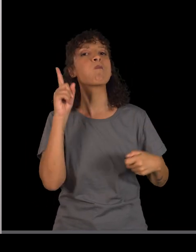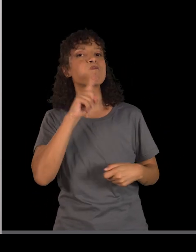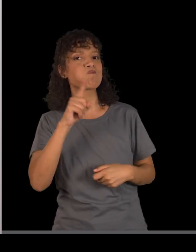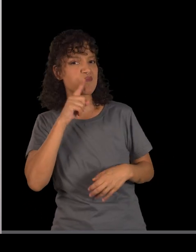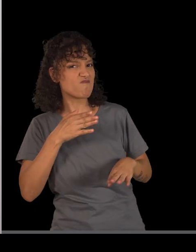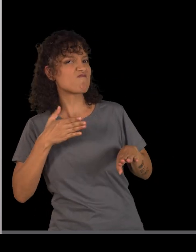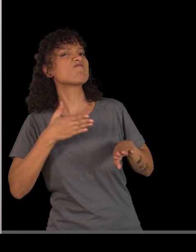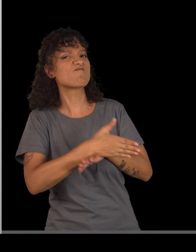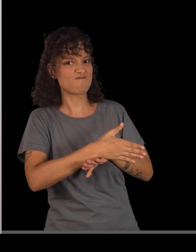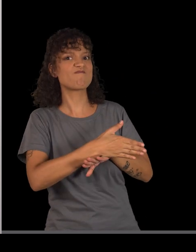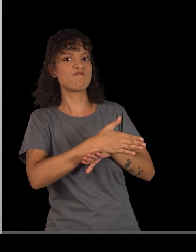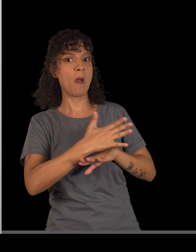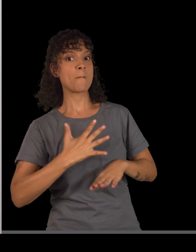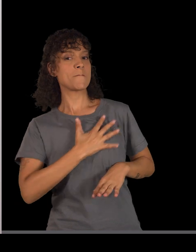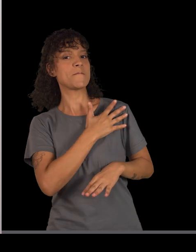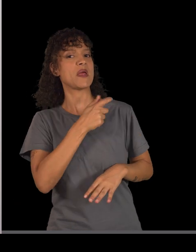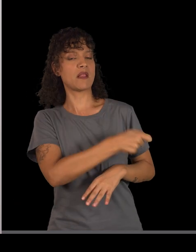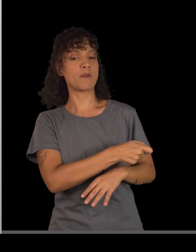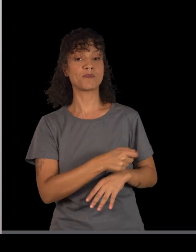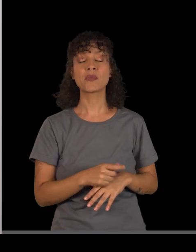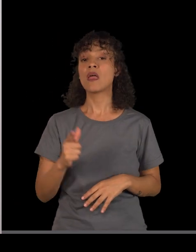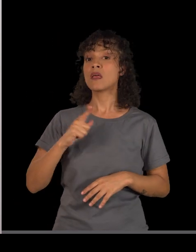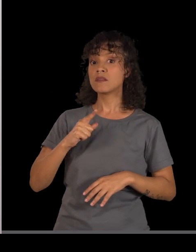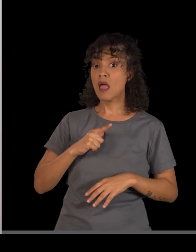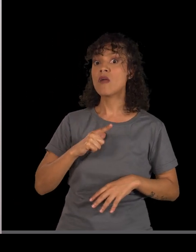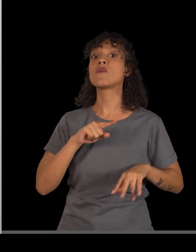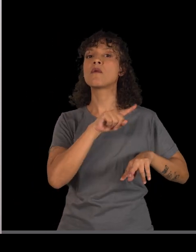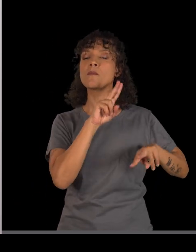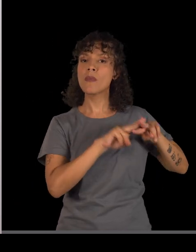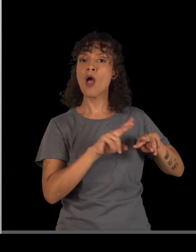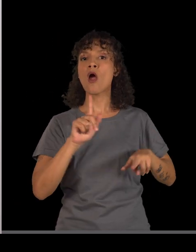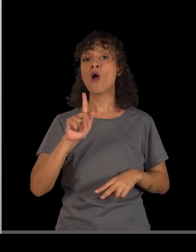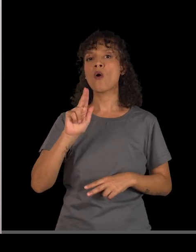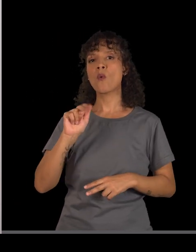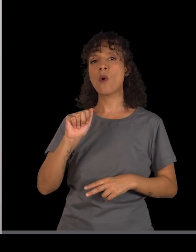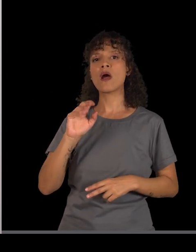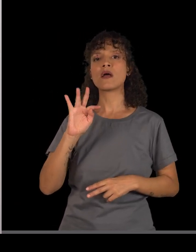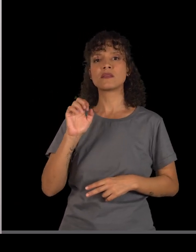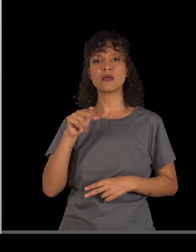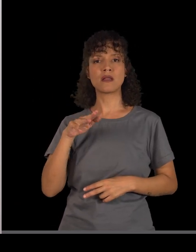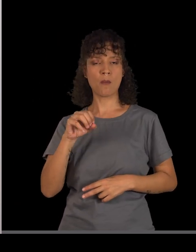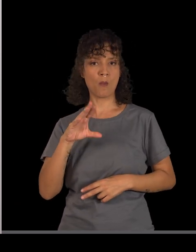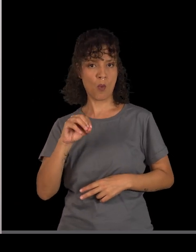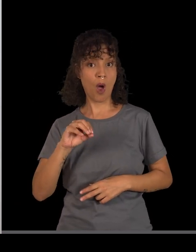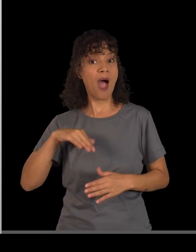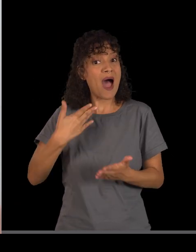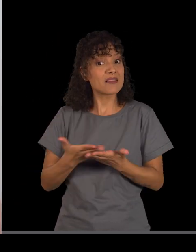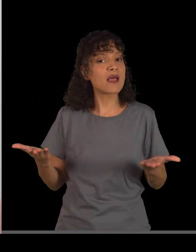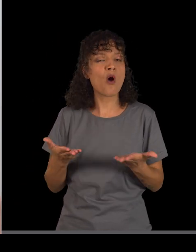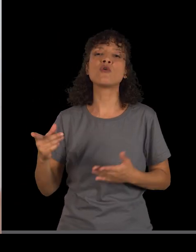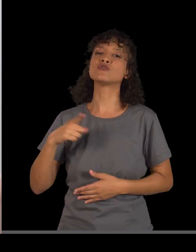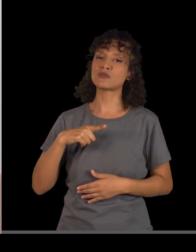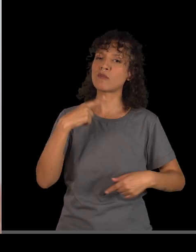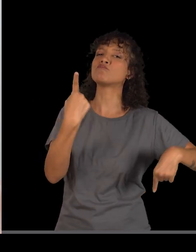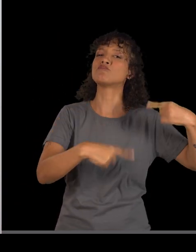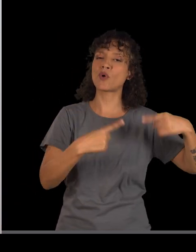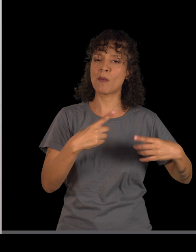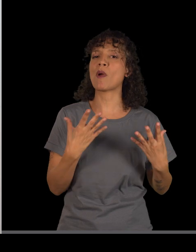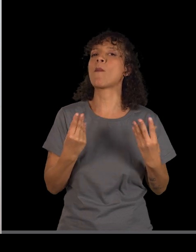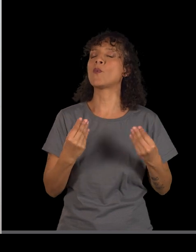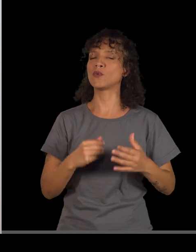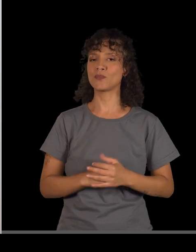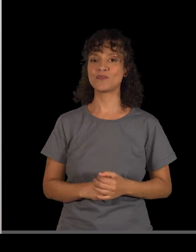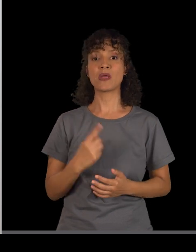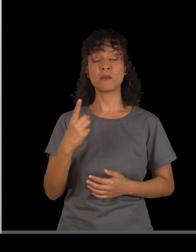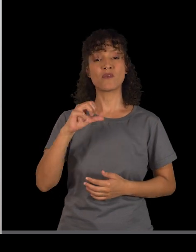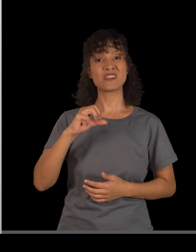Foi instalada a prisão de Guantánamo, que até hoje tem muitos conflitos e muita polêmica lá em Cuba. Em 1934,